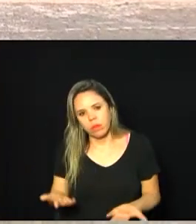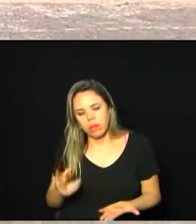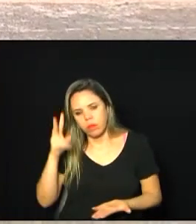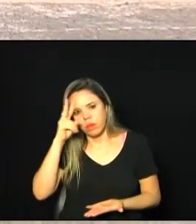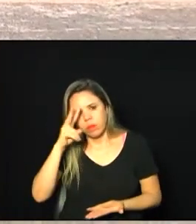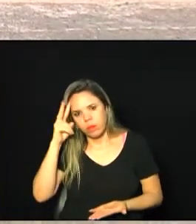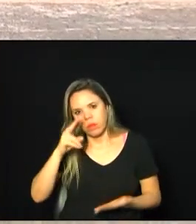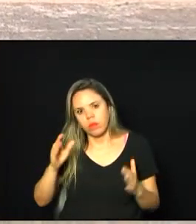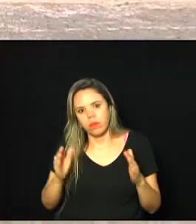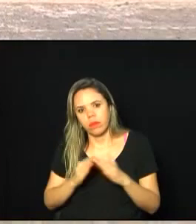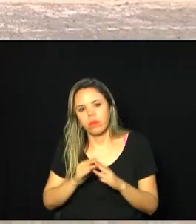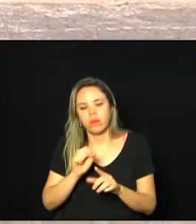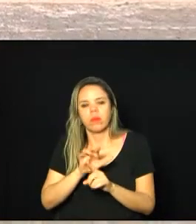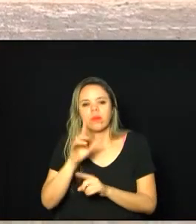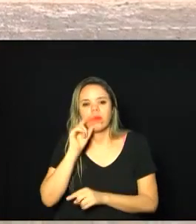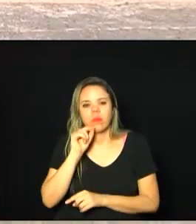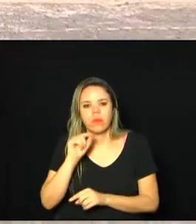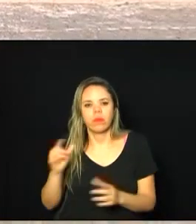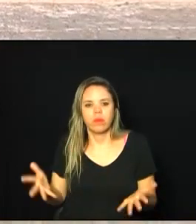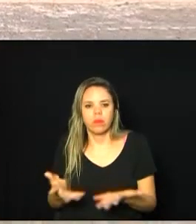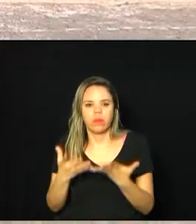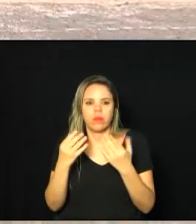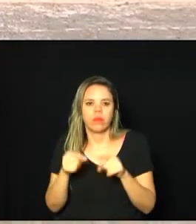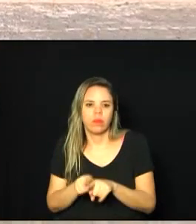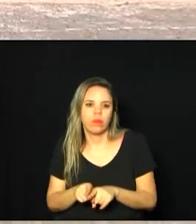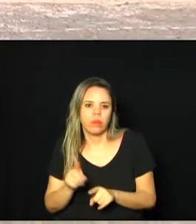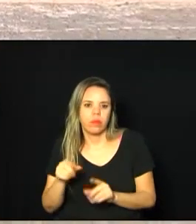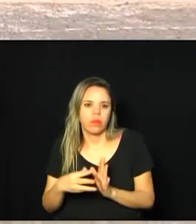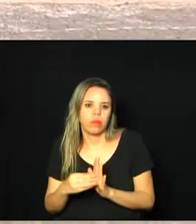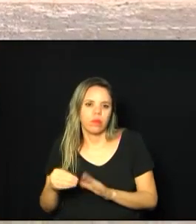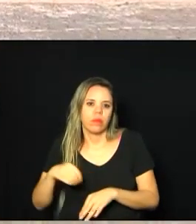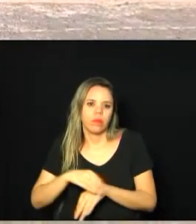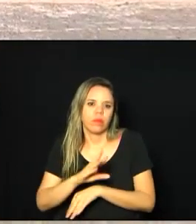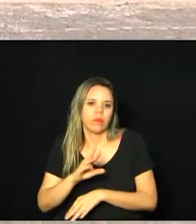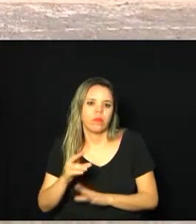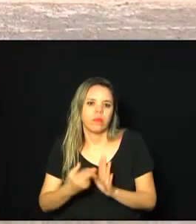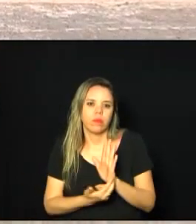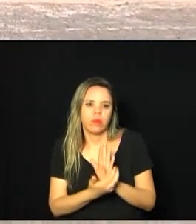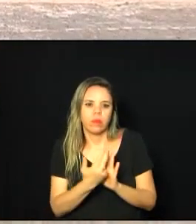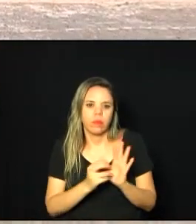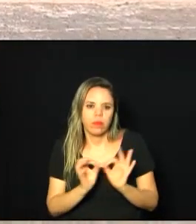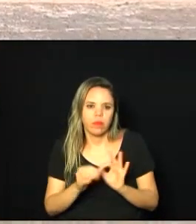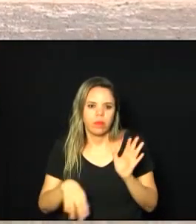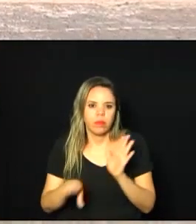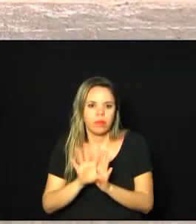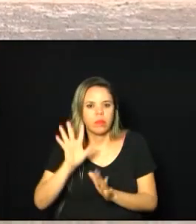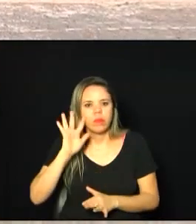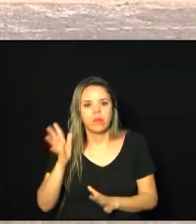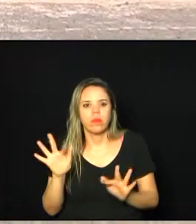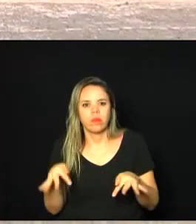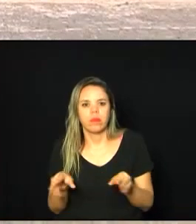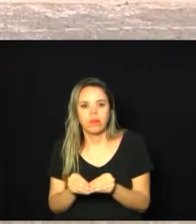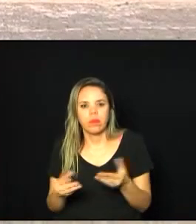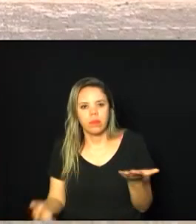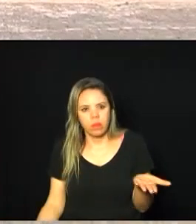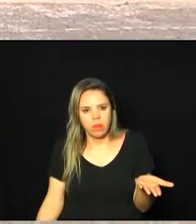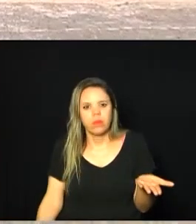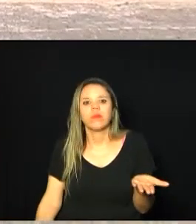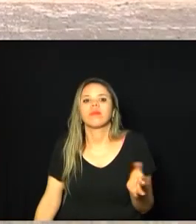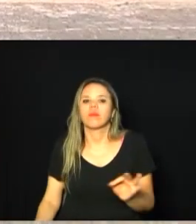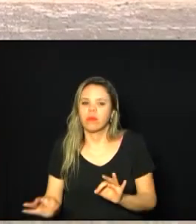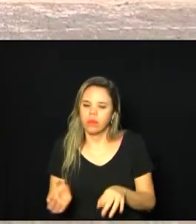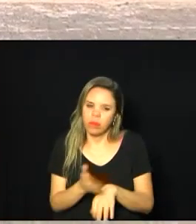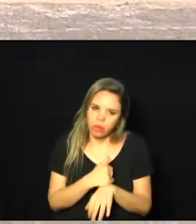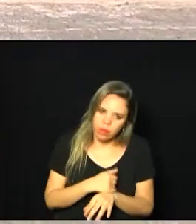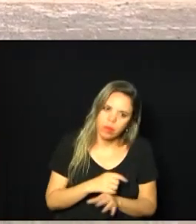história da Casa do Pavão para se inspirar. E aí isso vai em vários rascunhos até chegar no resultado final. Ah, então tem um planejamento